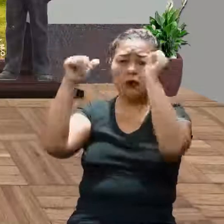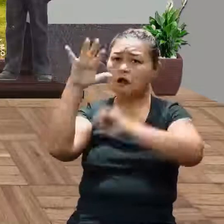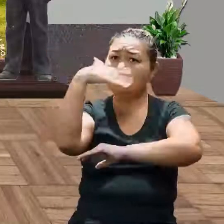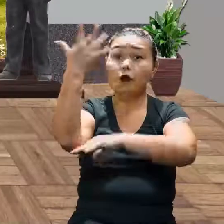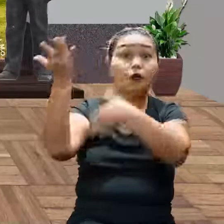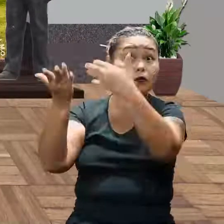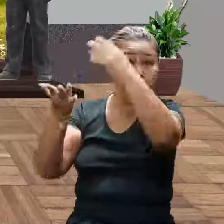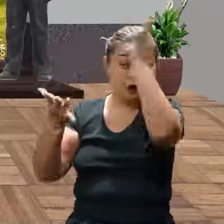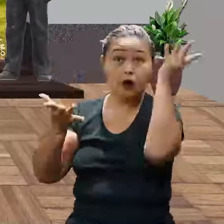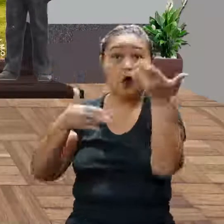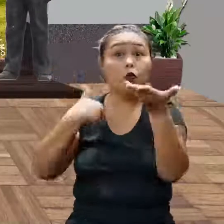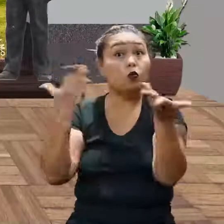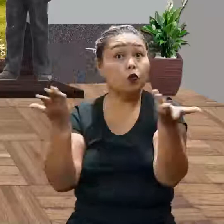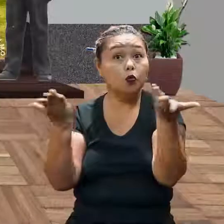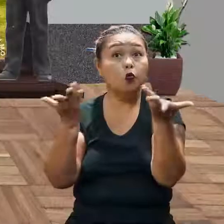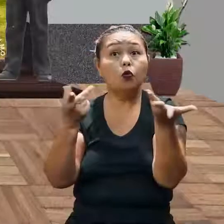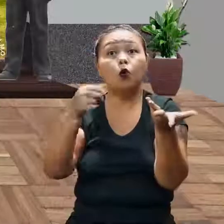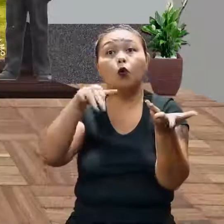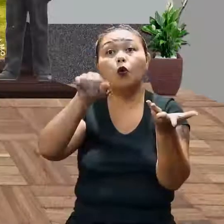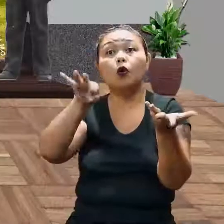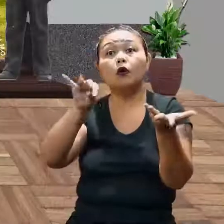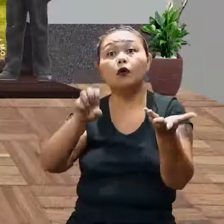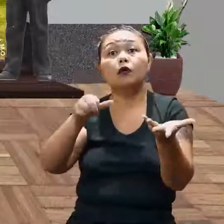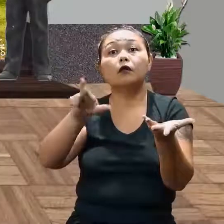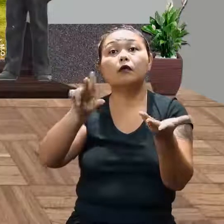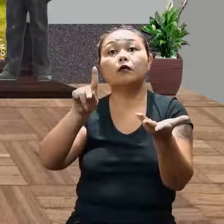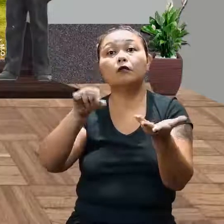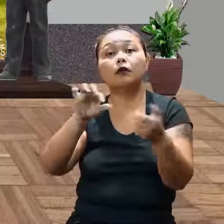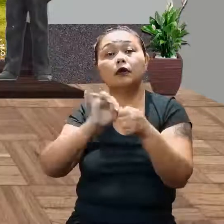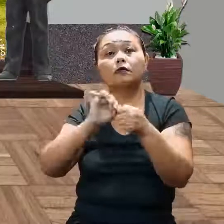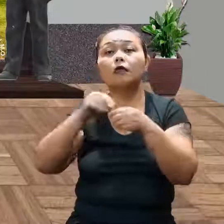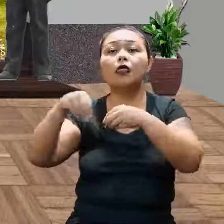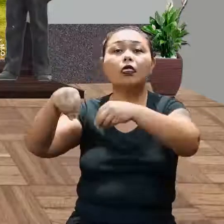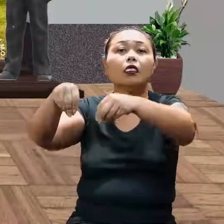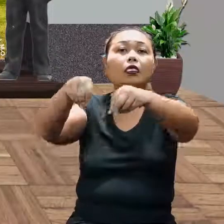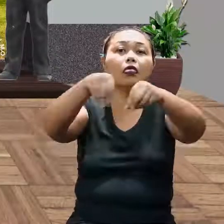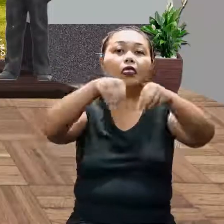por hoje, como Roquete Pinto falou, terras